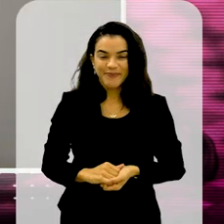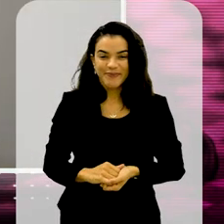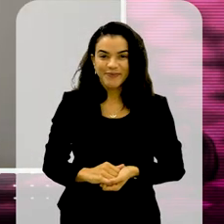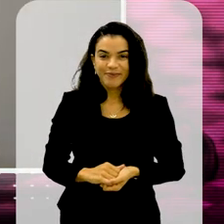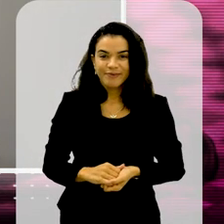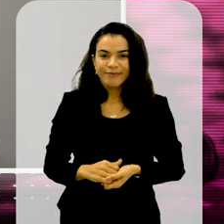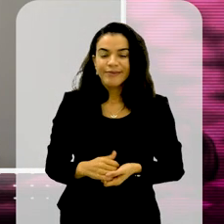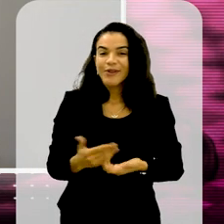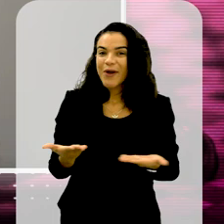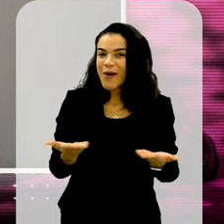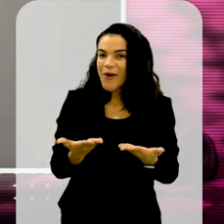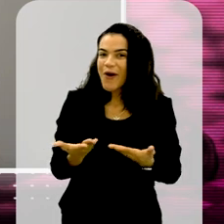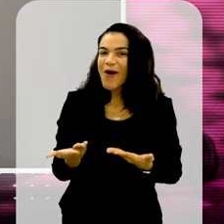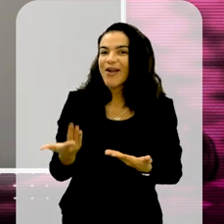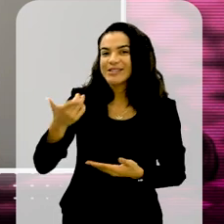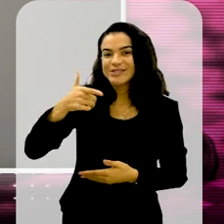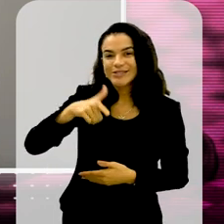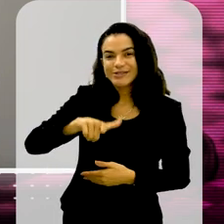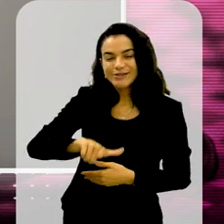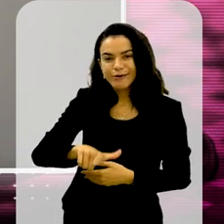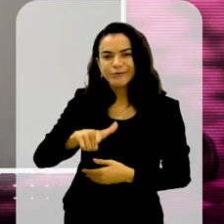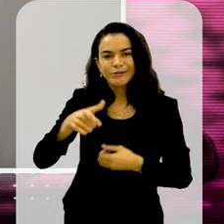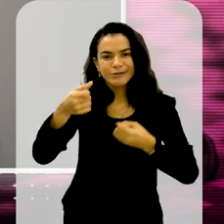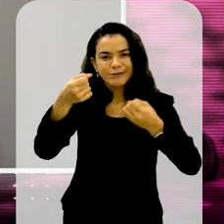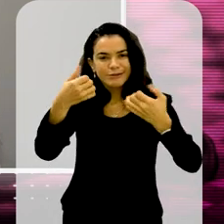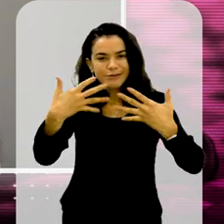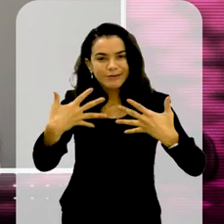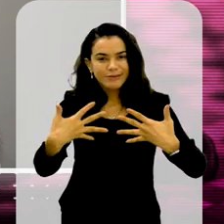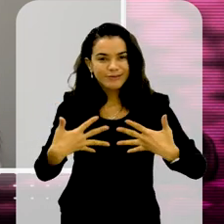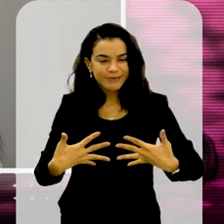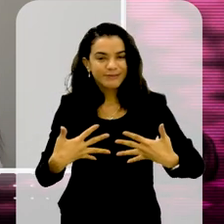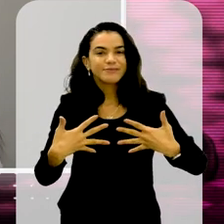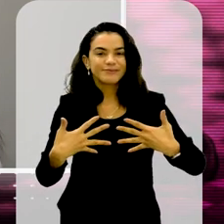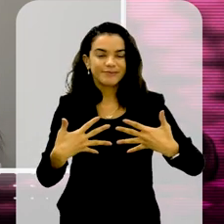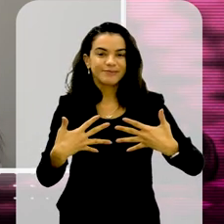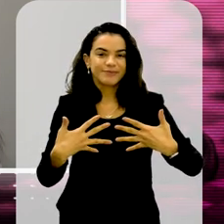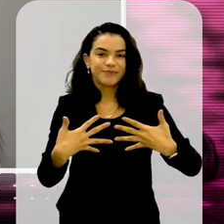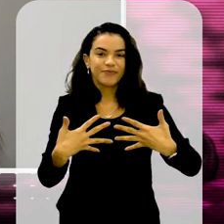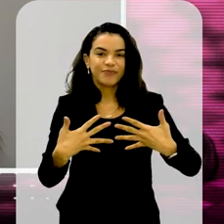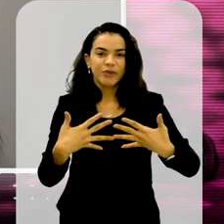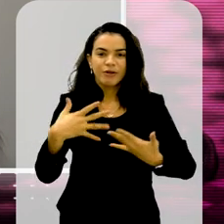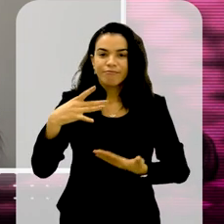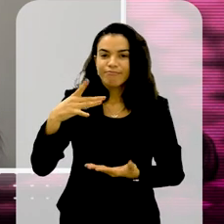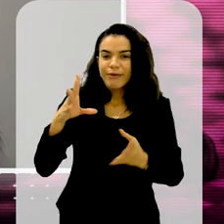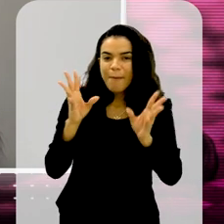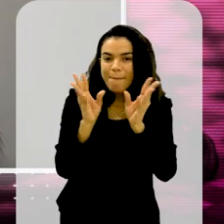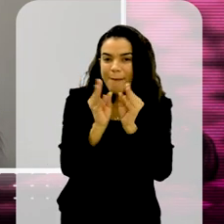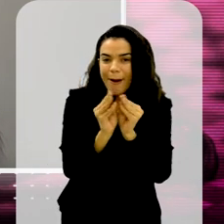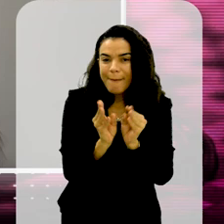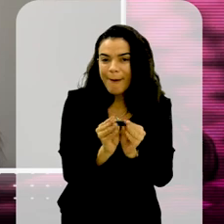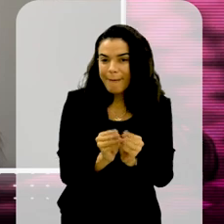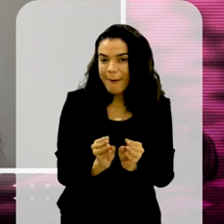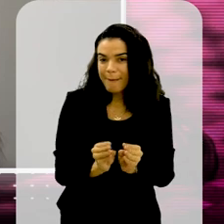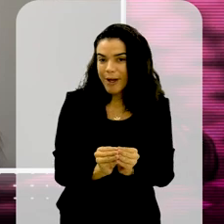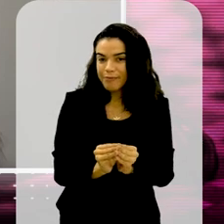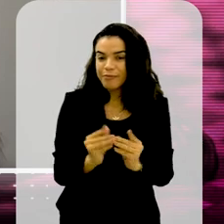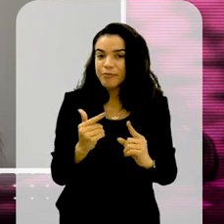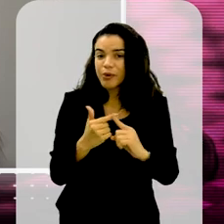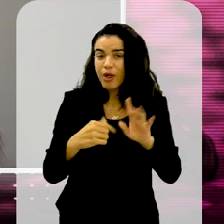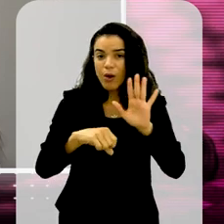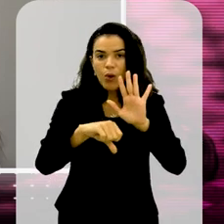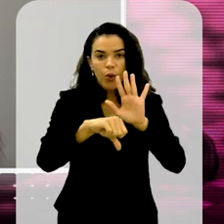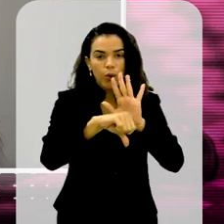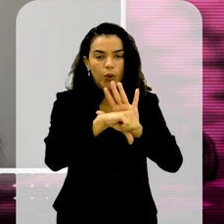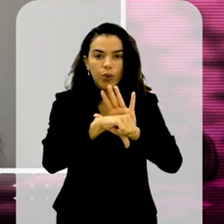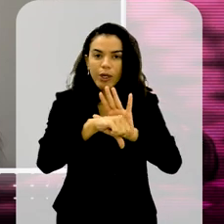Então estamos de volta, já explicamos e esclarecemos, né? de forma breve, porque